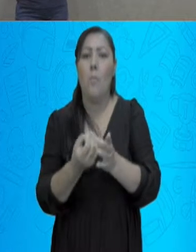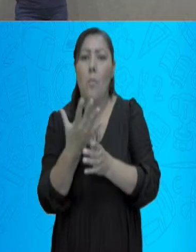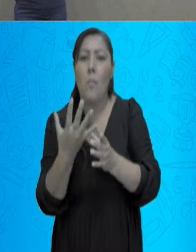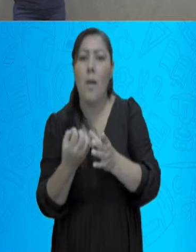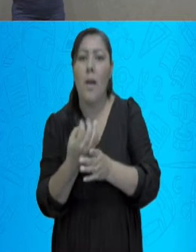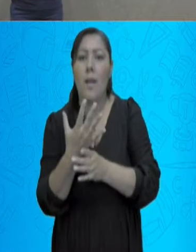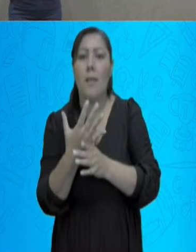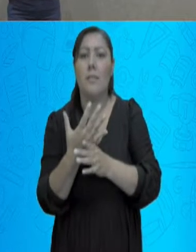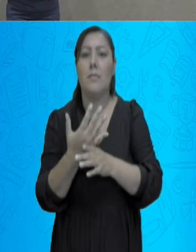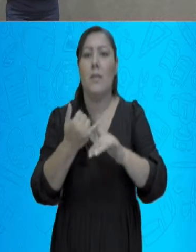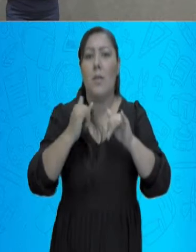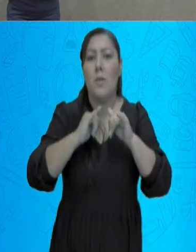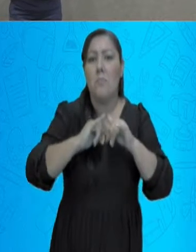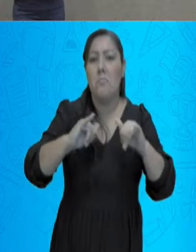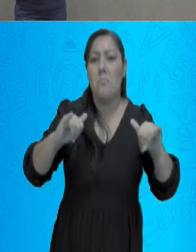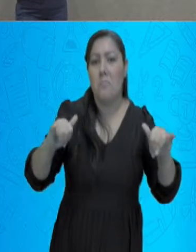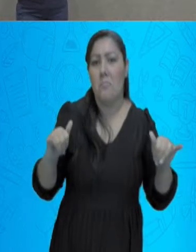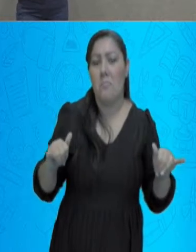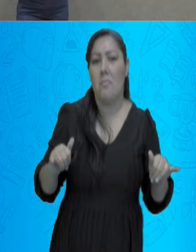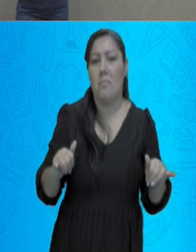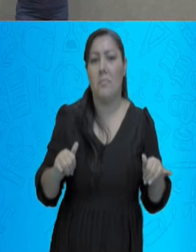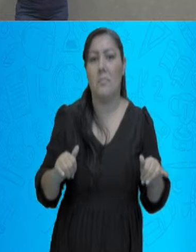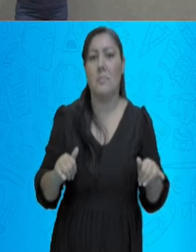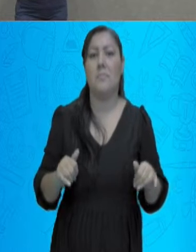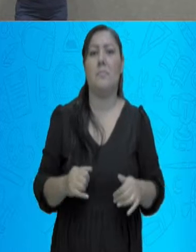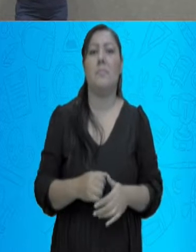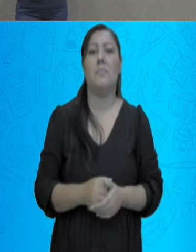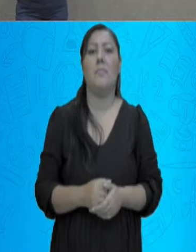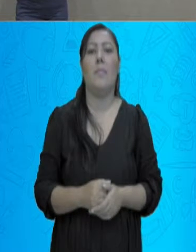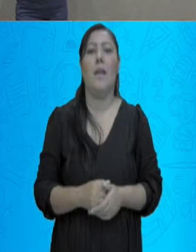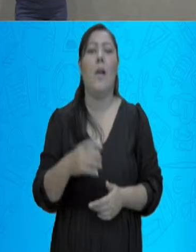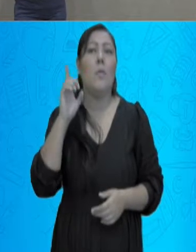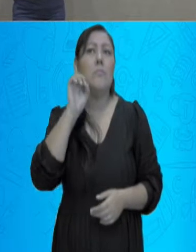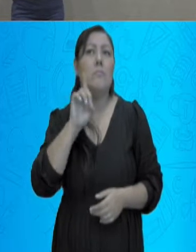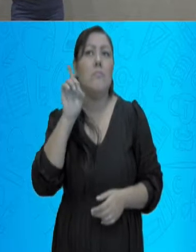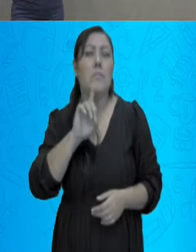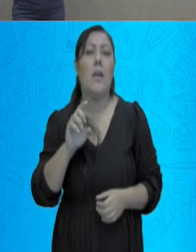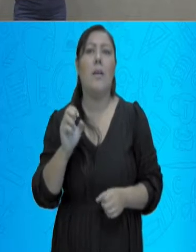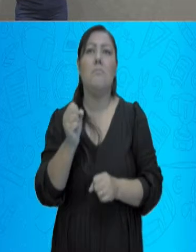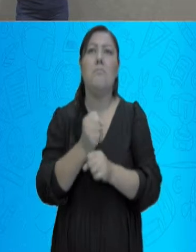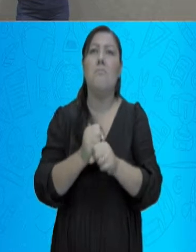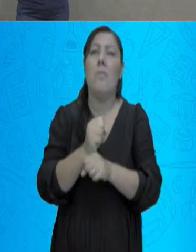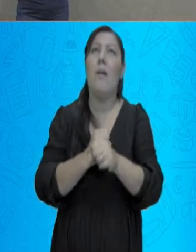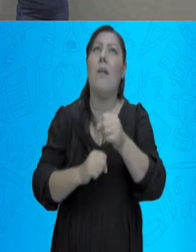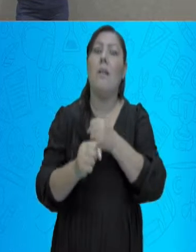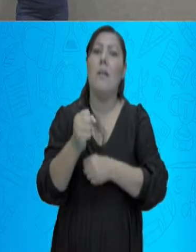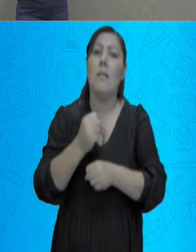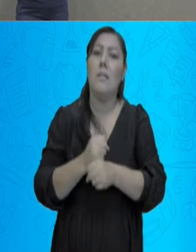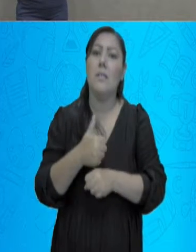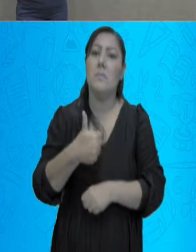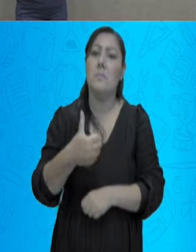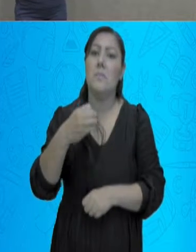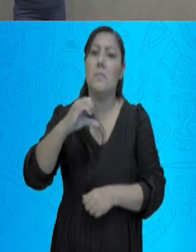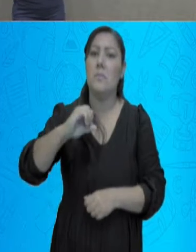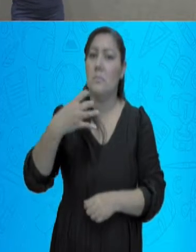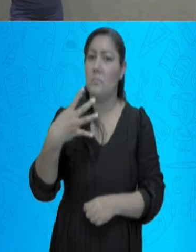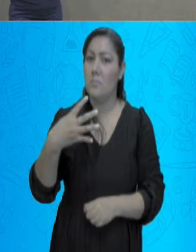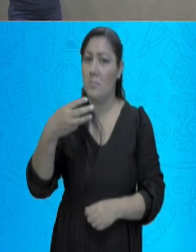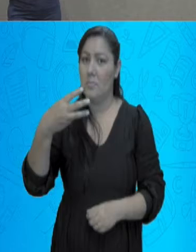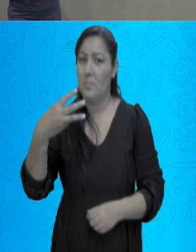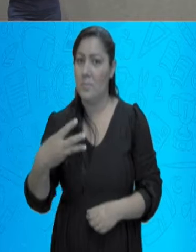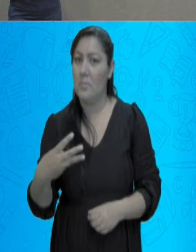publicitária dos Estados Unidos e é de 1943. É uma imagem simbólica com